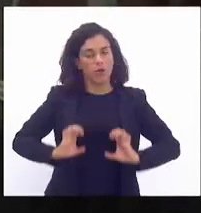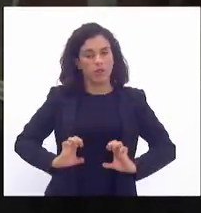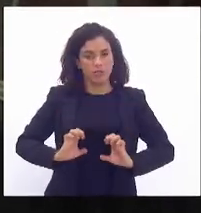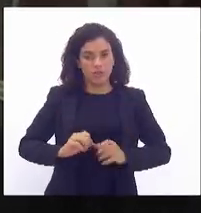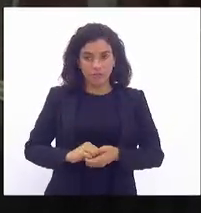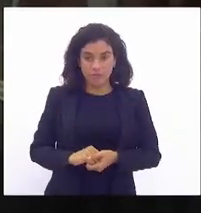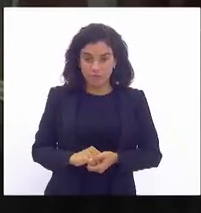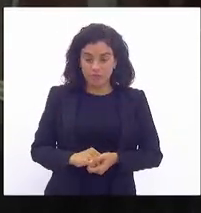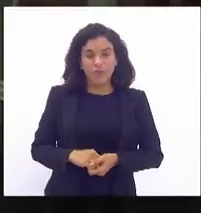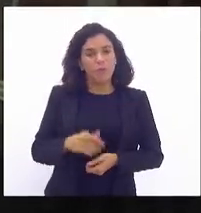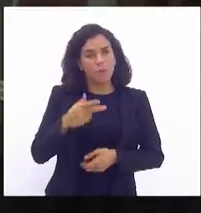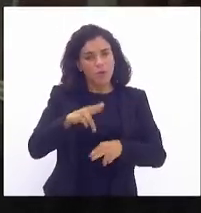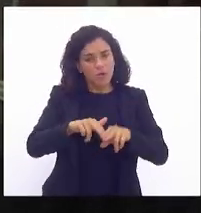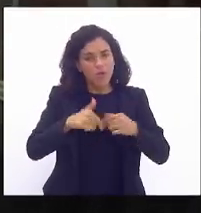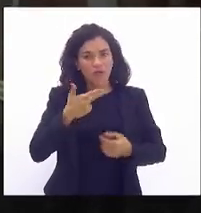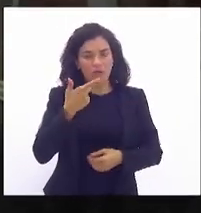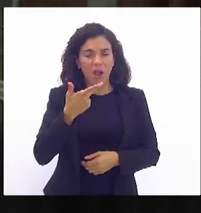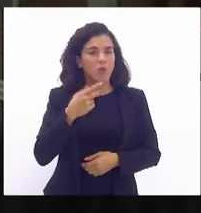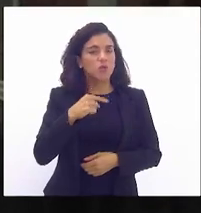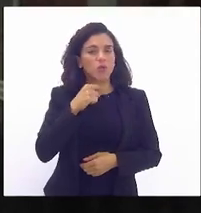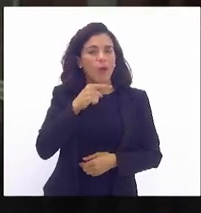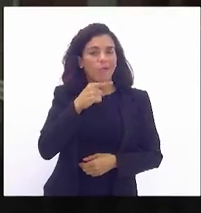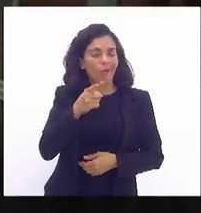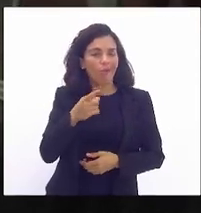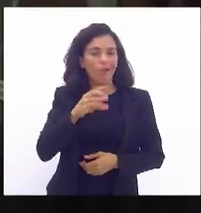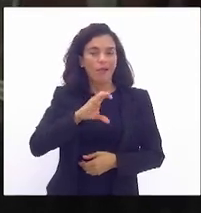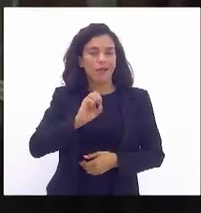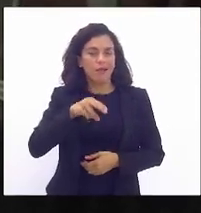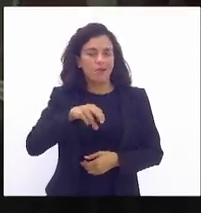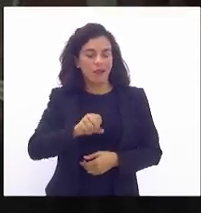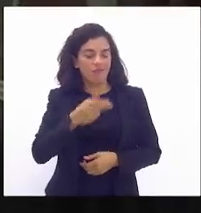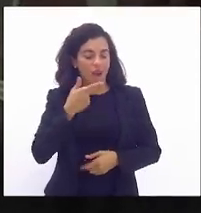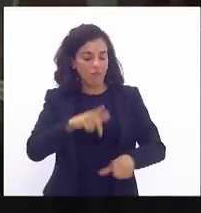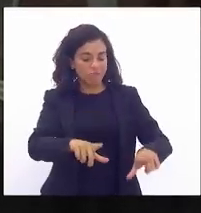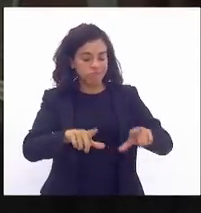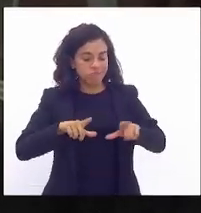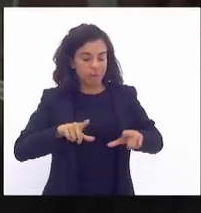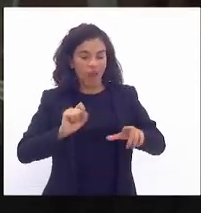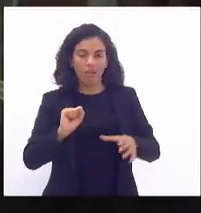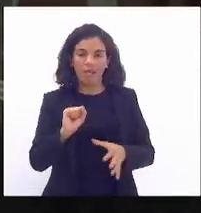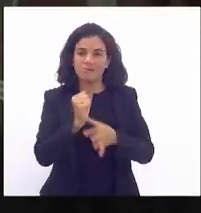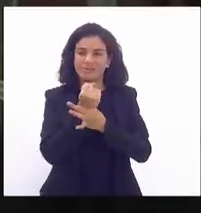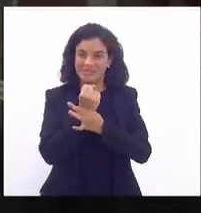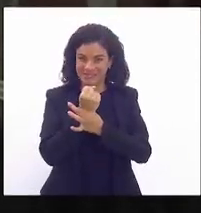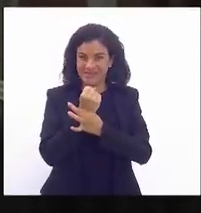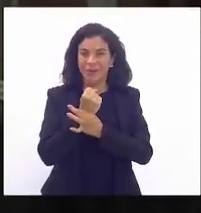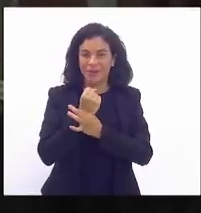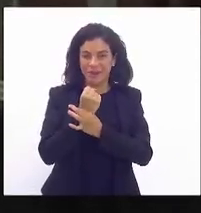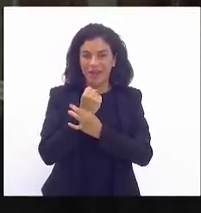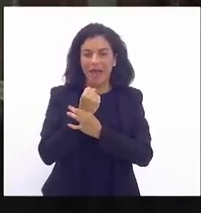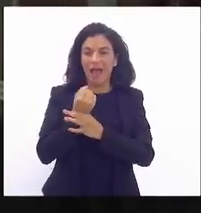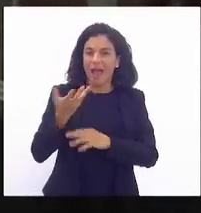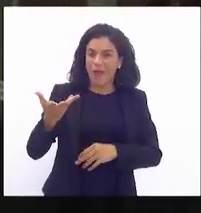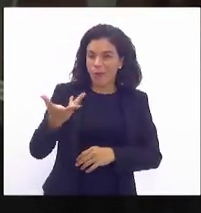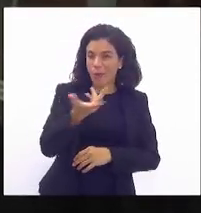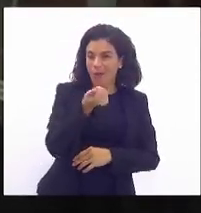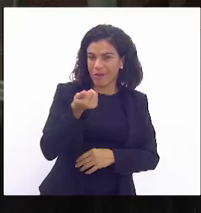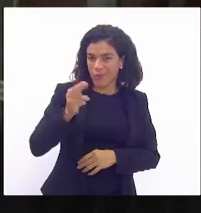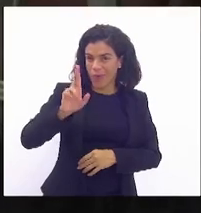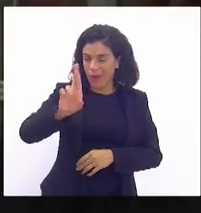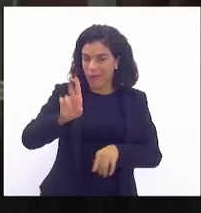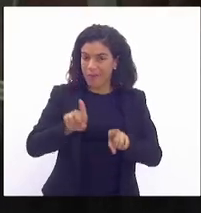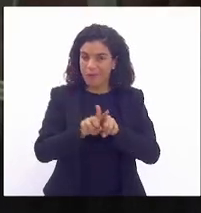eu digo que não basta a CSN dizer que tem laudos que atestam a sua segurança com relação à saúde da